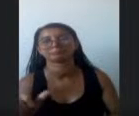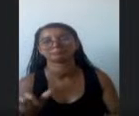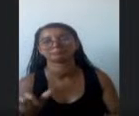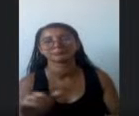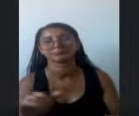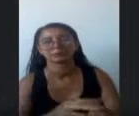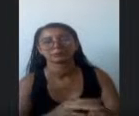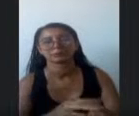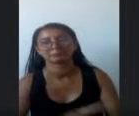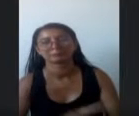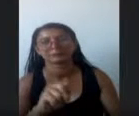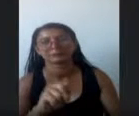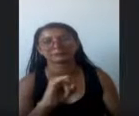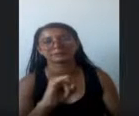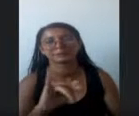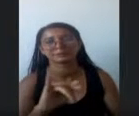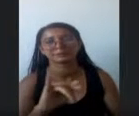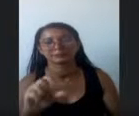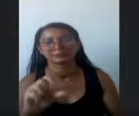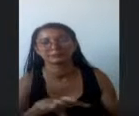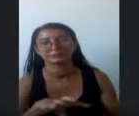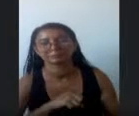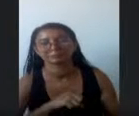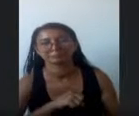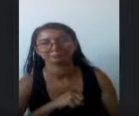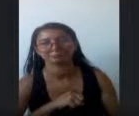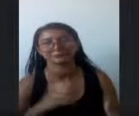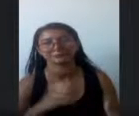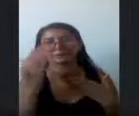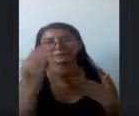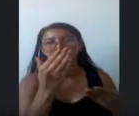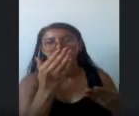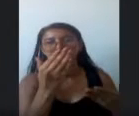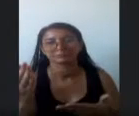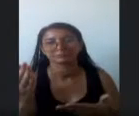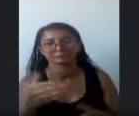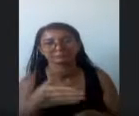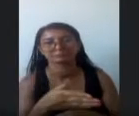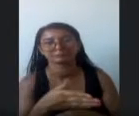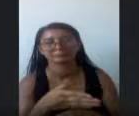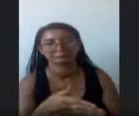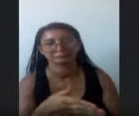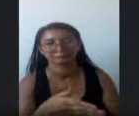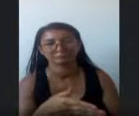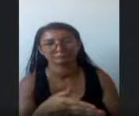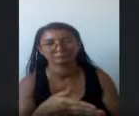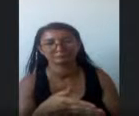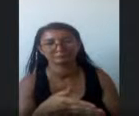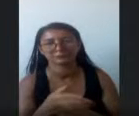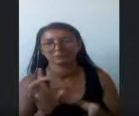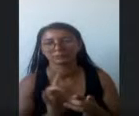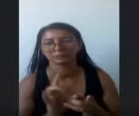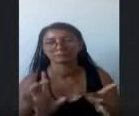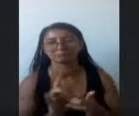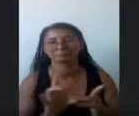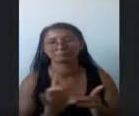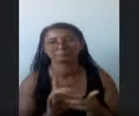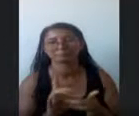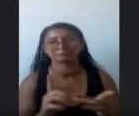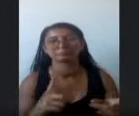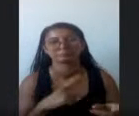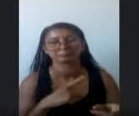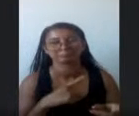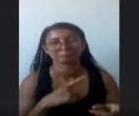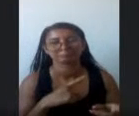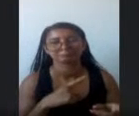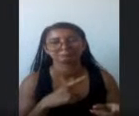isso, gente. Agradeço a todos aí a participação. Dizer que a gente segue também aberto, né? Temos os contatos aí a partir